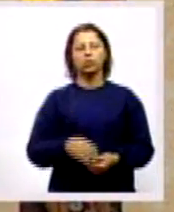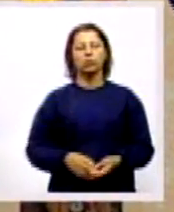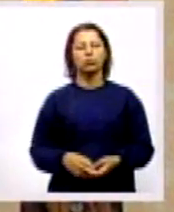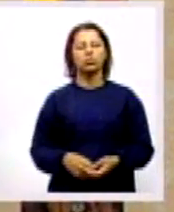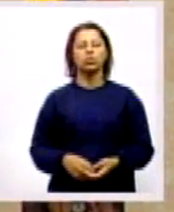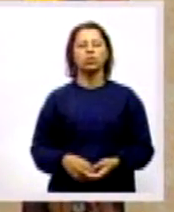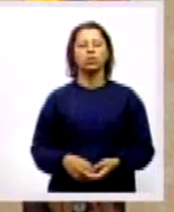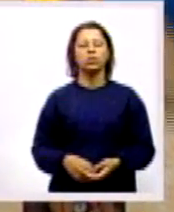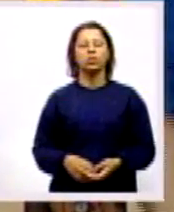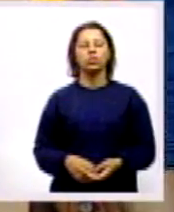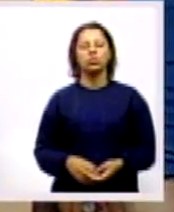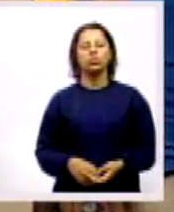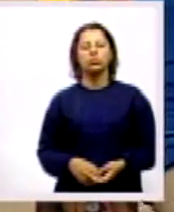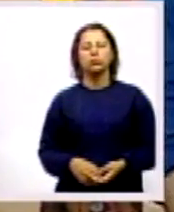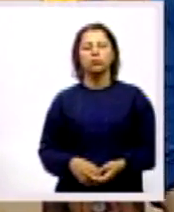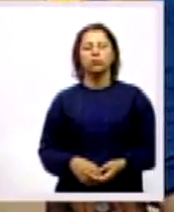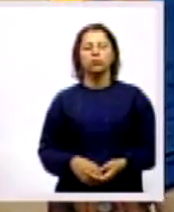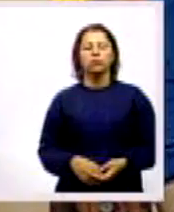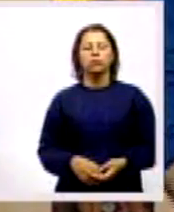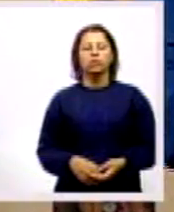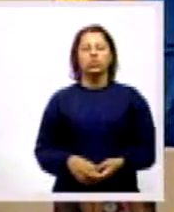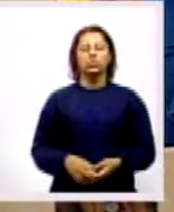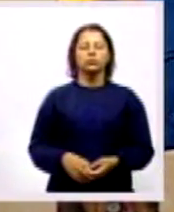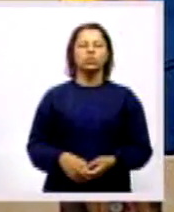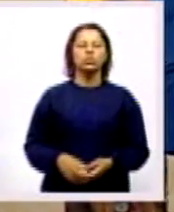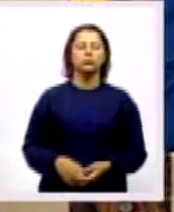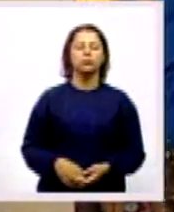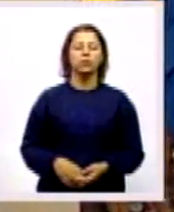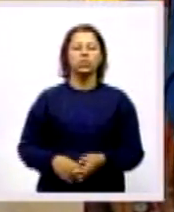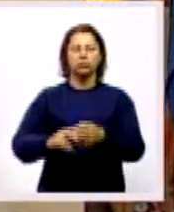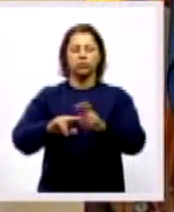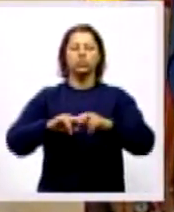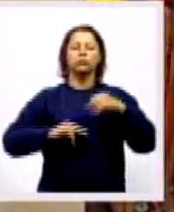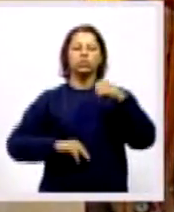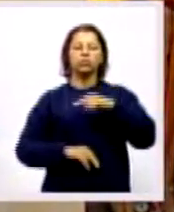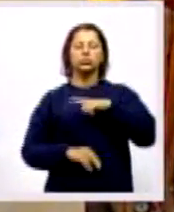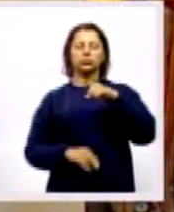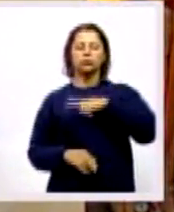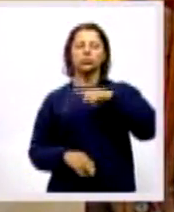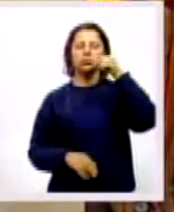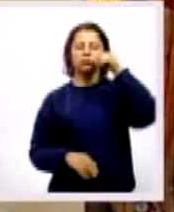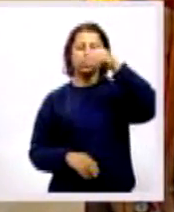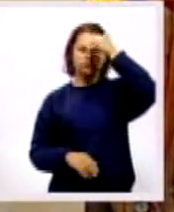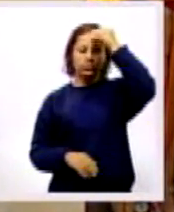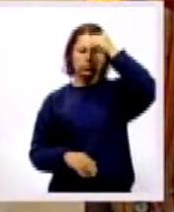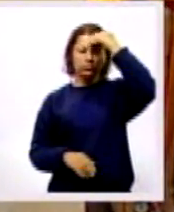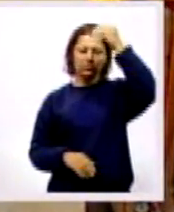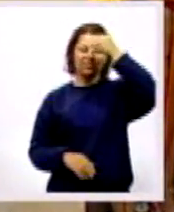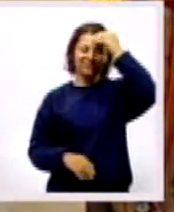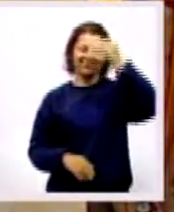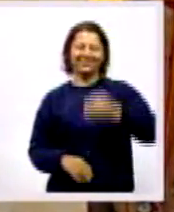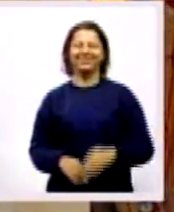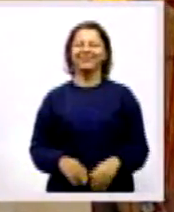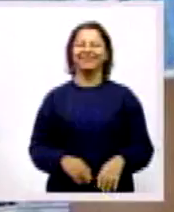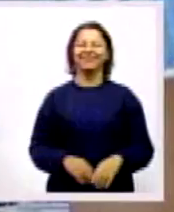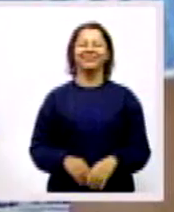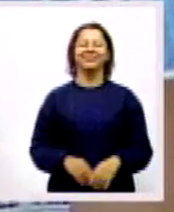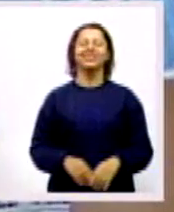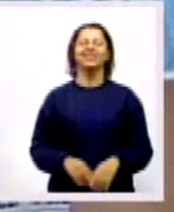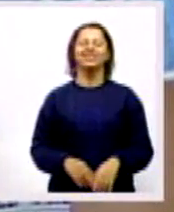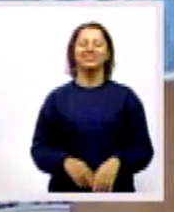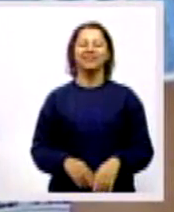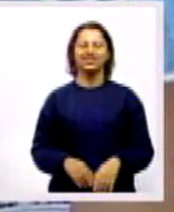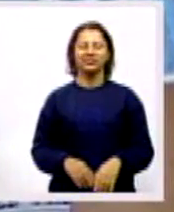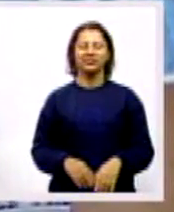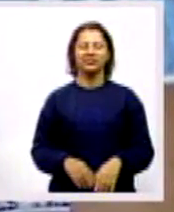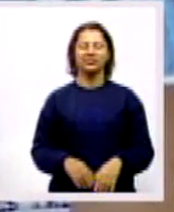Agora o esforço tem que atravessar. Por isso que tem padrinho e madrinha. Não é só para aparecer na foto e segurar a vela. Não.